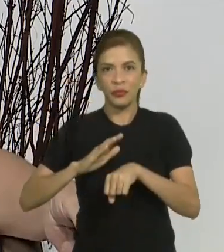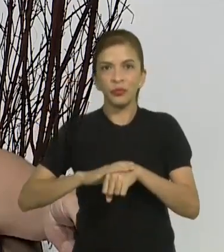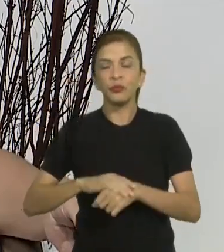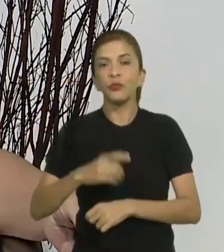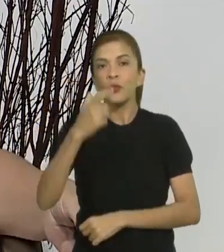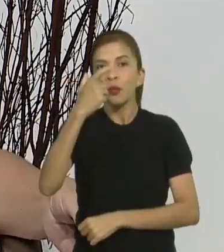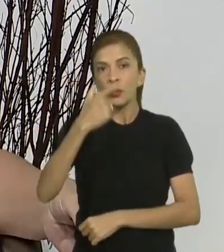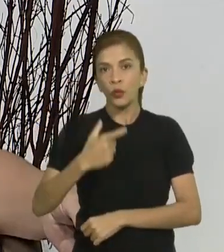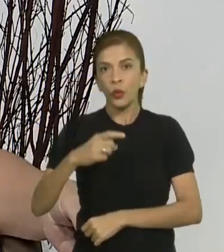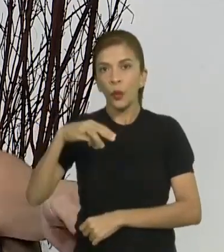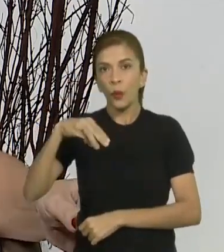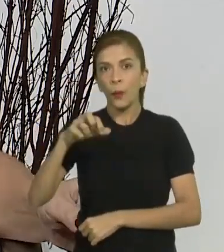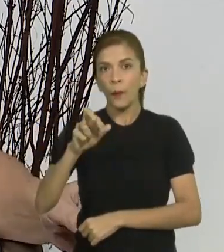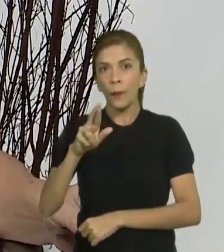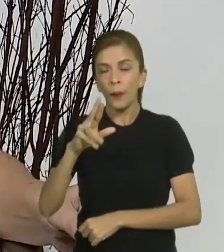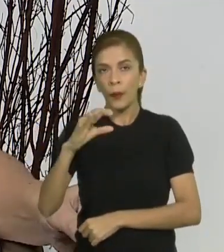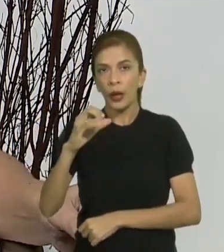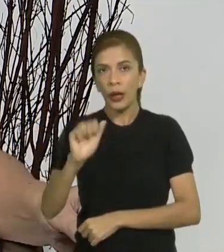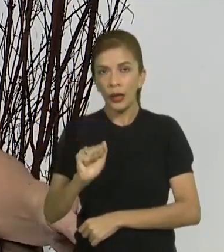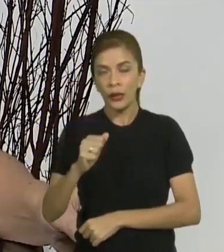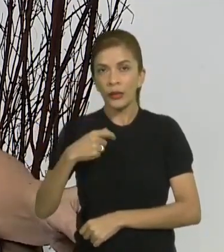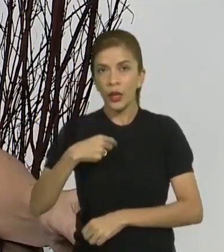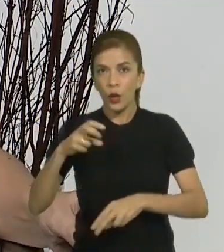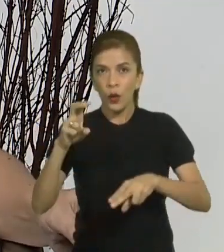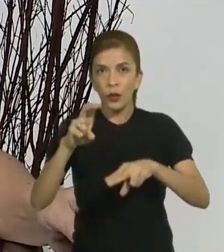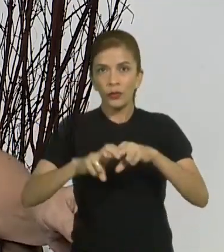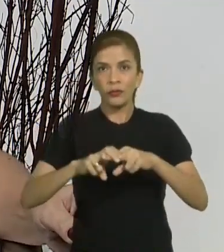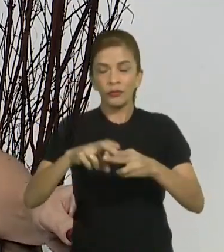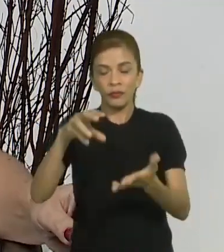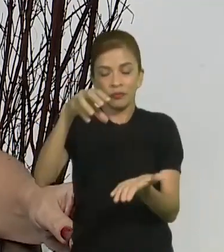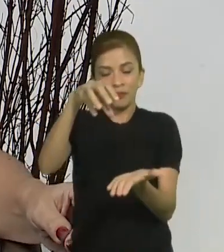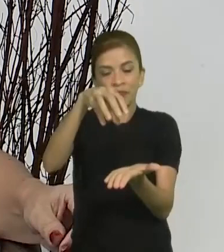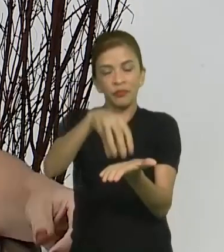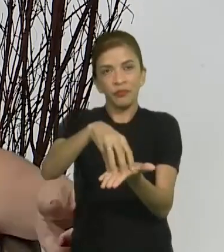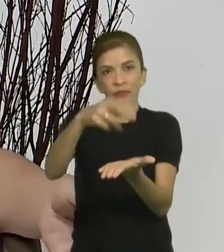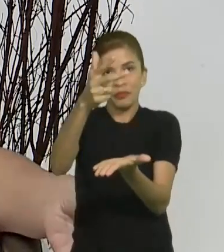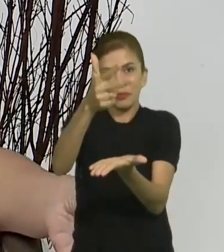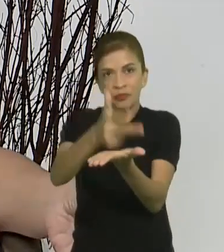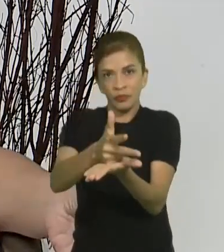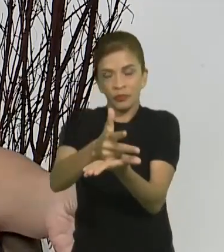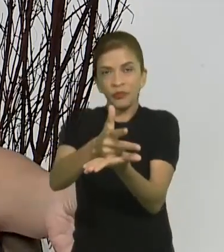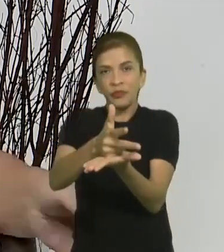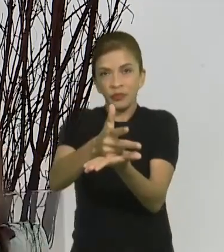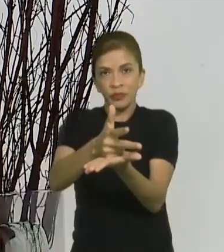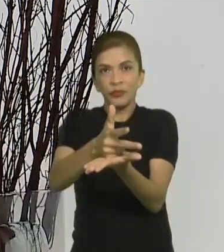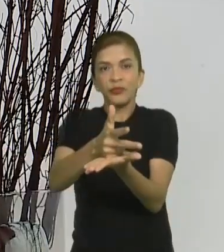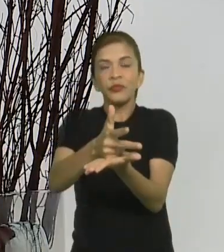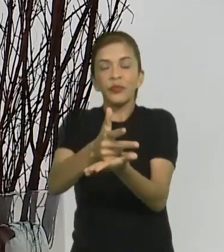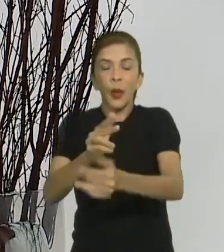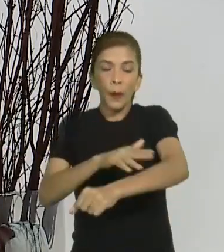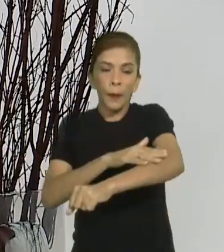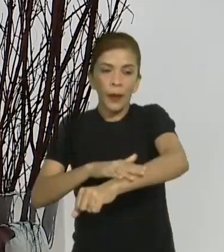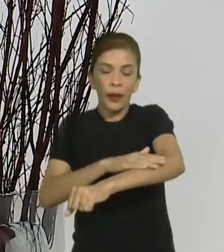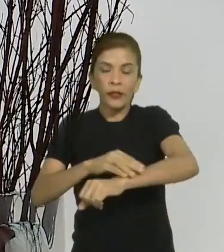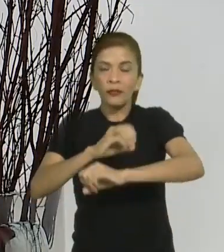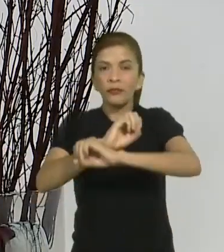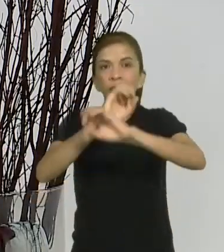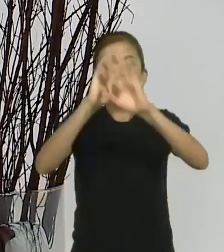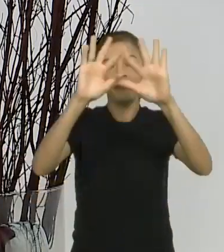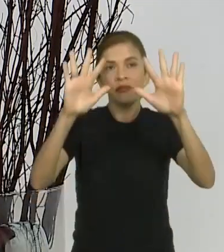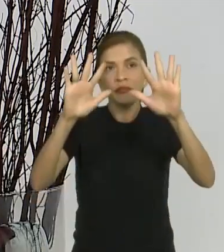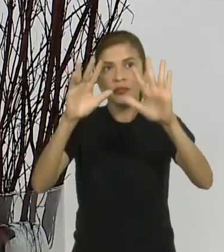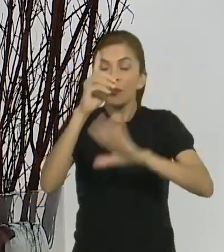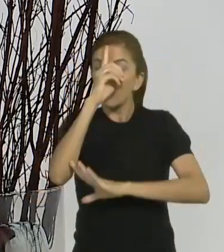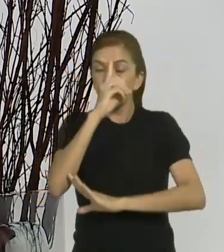Eu sou Márcia Carvalho, estou sentada. Neste momento apareço no centro do vídeo. Eu tenho a pele clara,